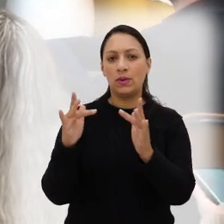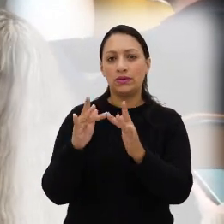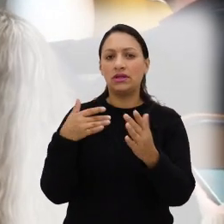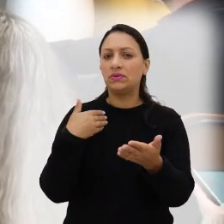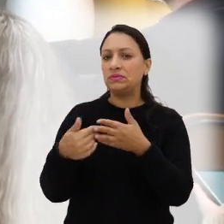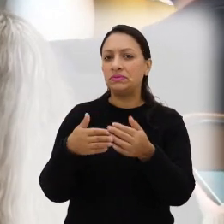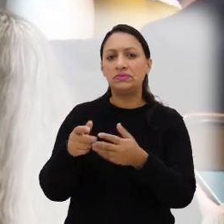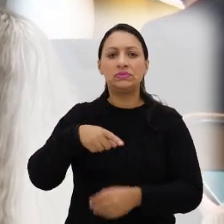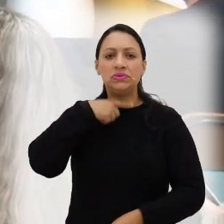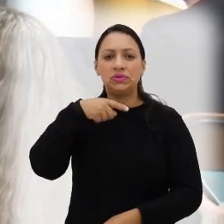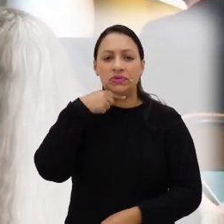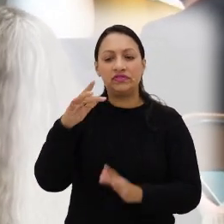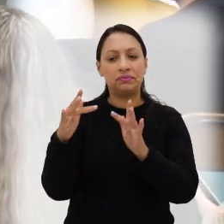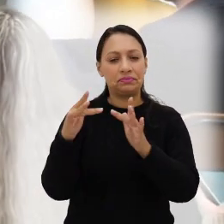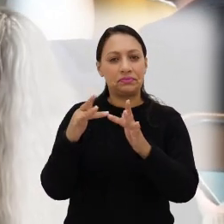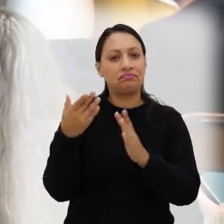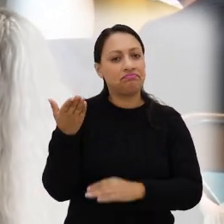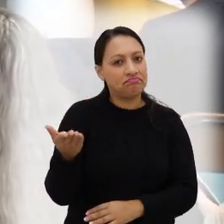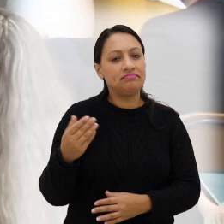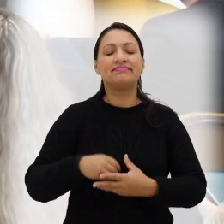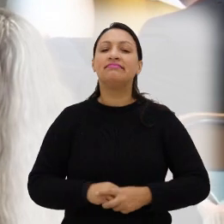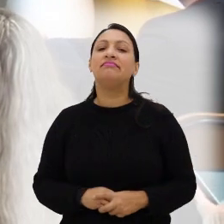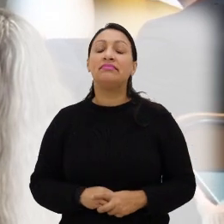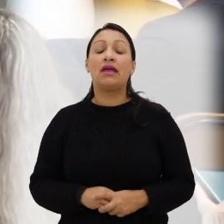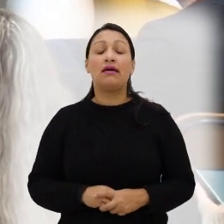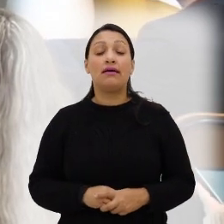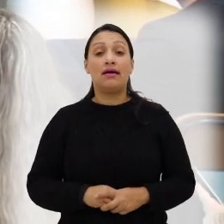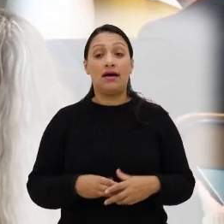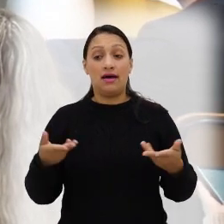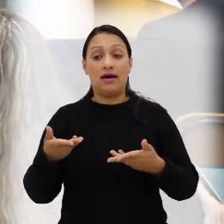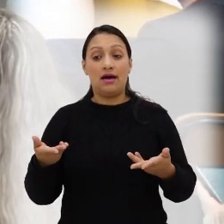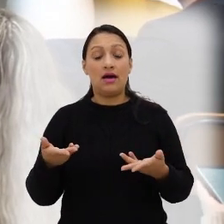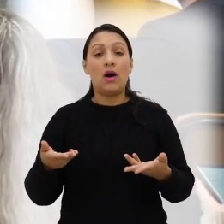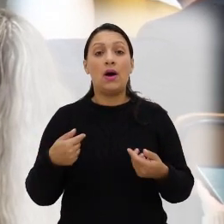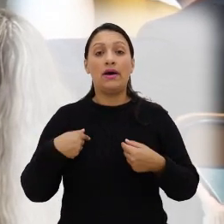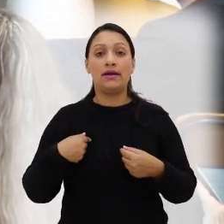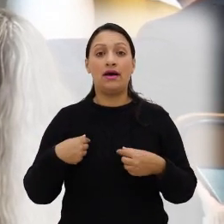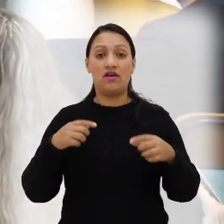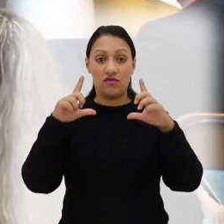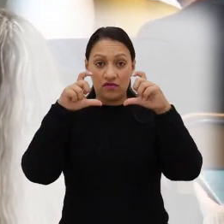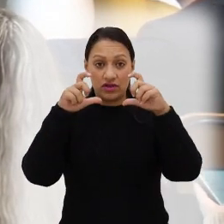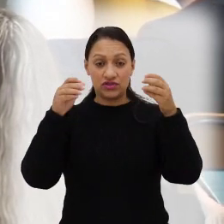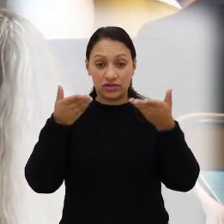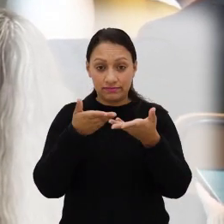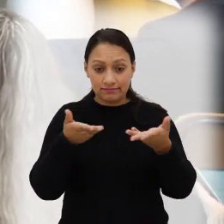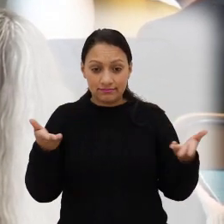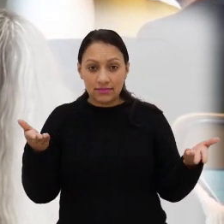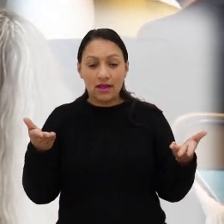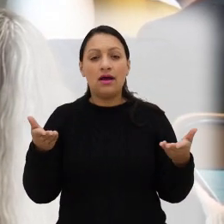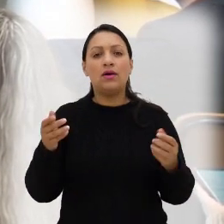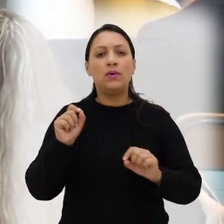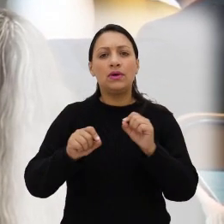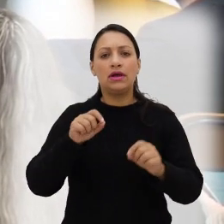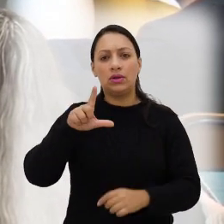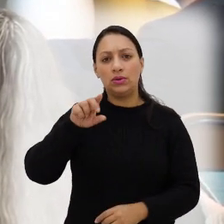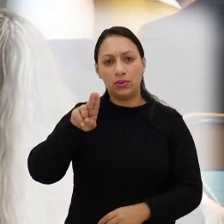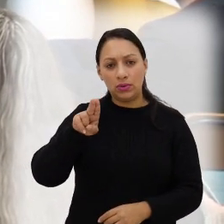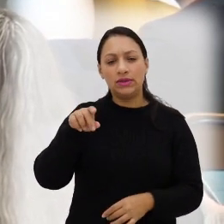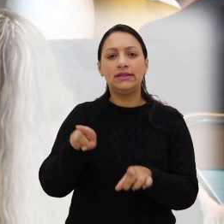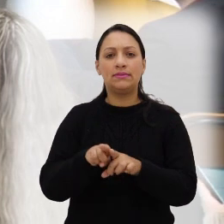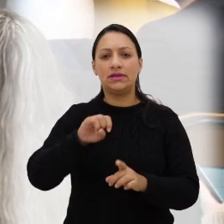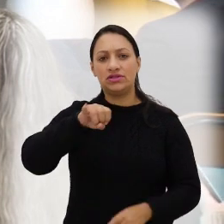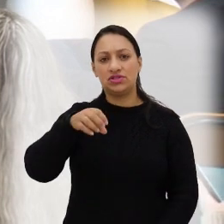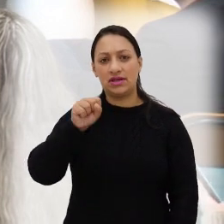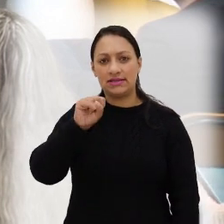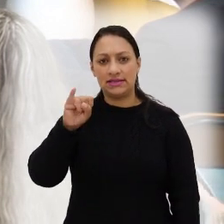podem entrar direto em contato com a Lari. E aqui embaixo são as pessoas que não ficam, né? A Ana Lu e a Jéssica, elas ficam lá em Campo Bom.